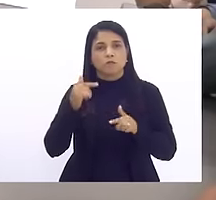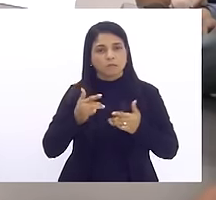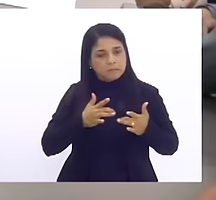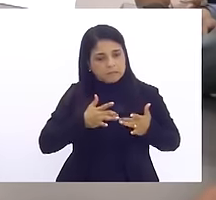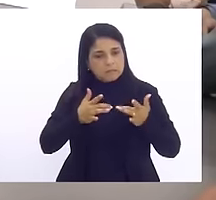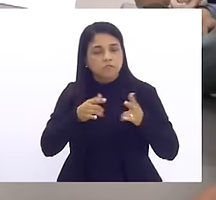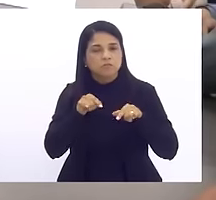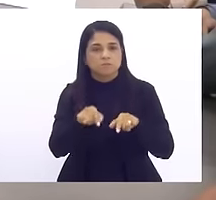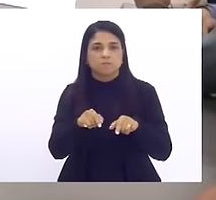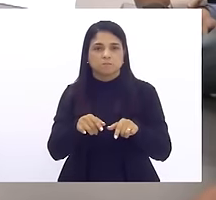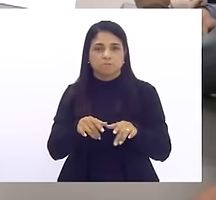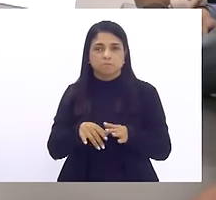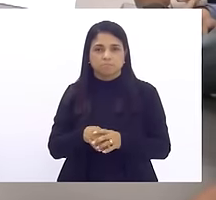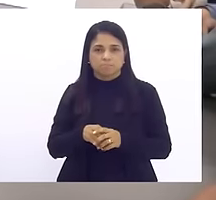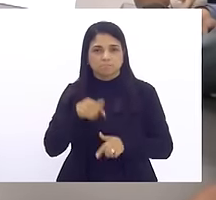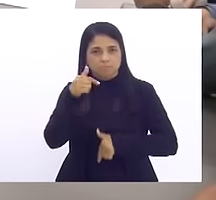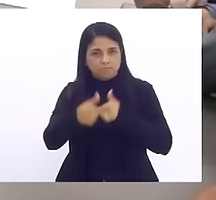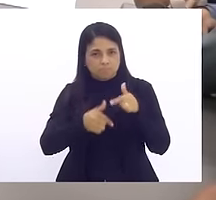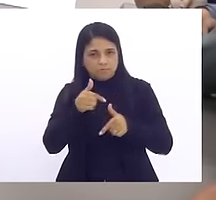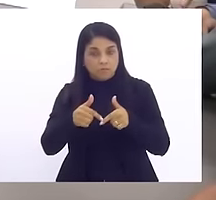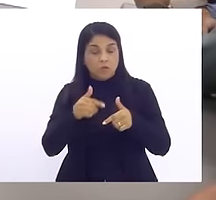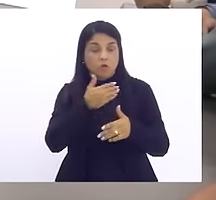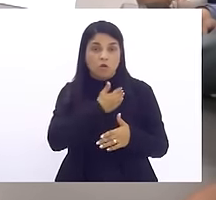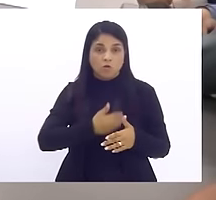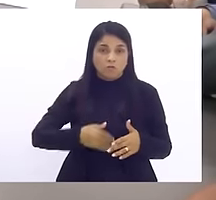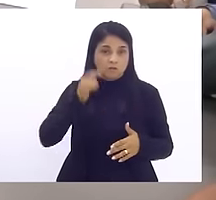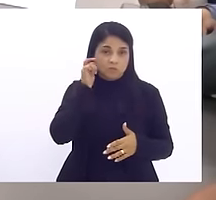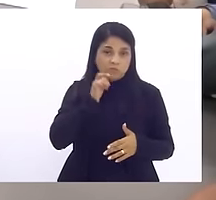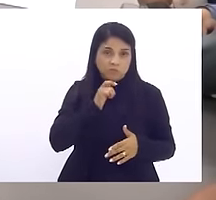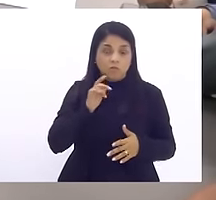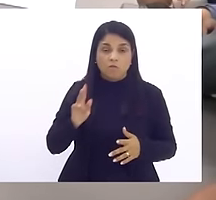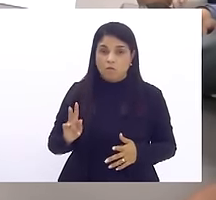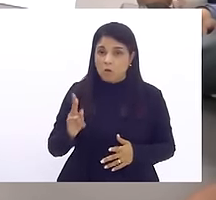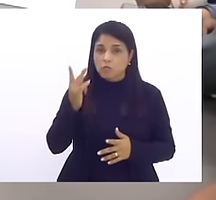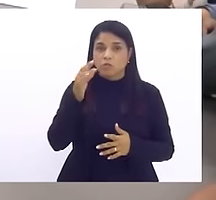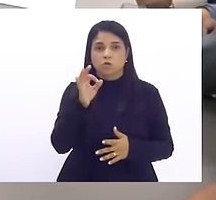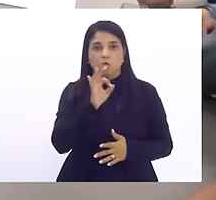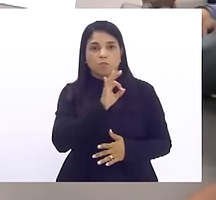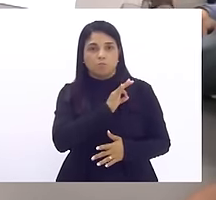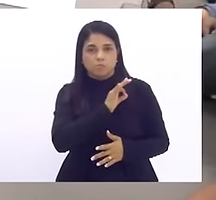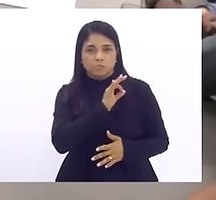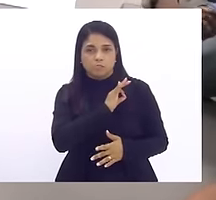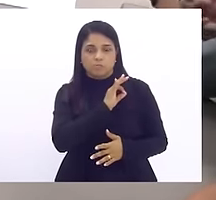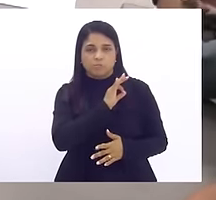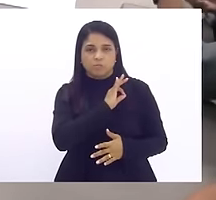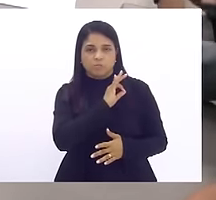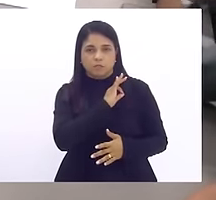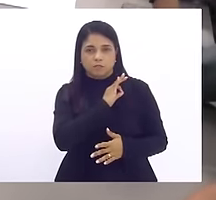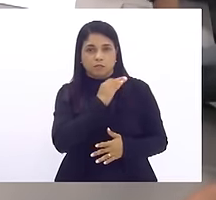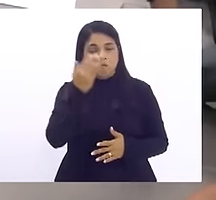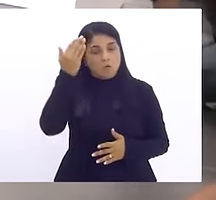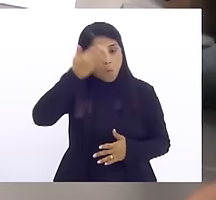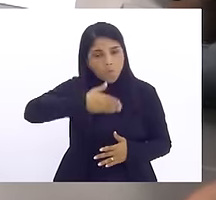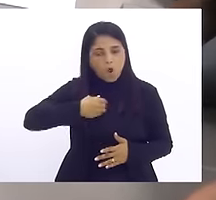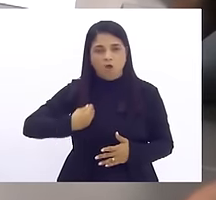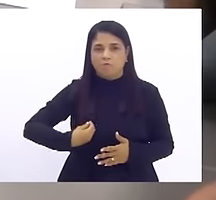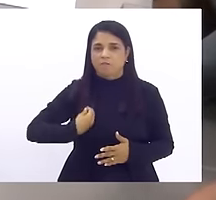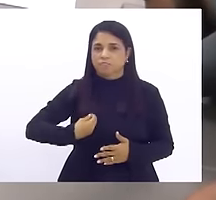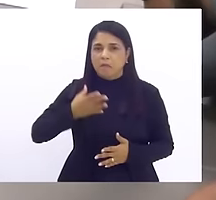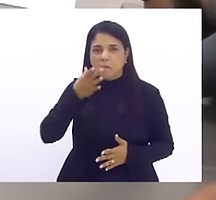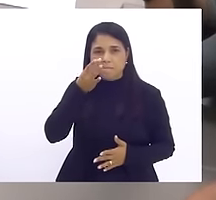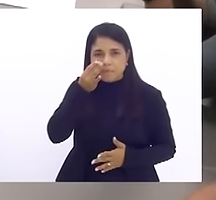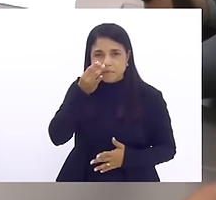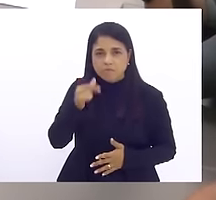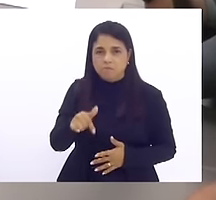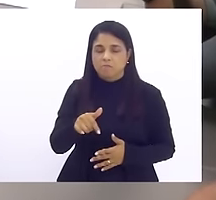dedicar mais e graças ao governo Cláudio Castro ele valorizou muito a polícia vocês são prova viva disso valorização